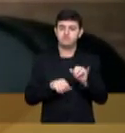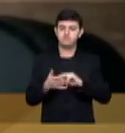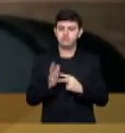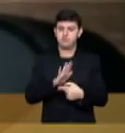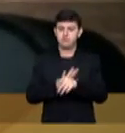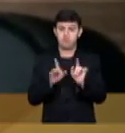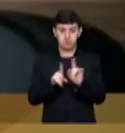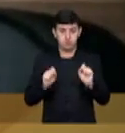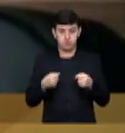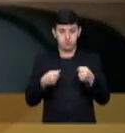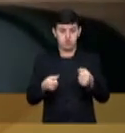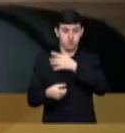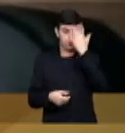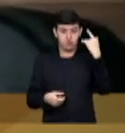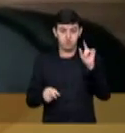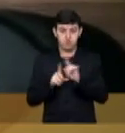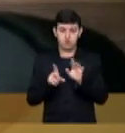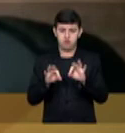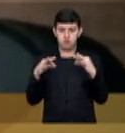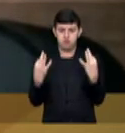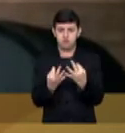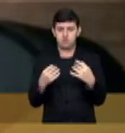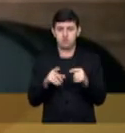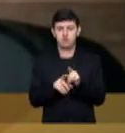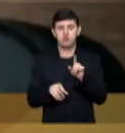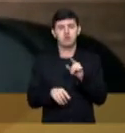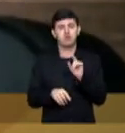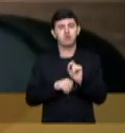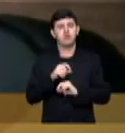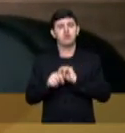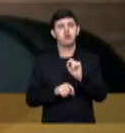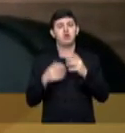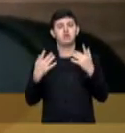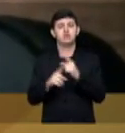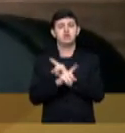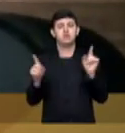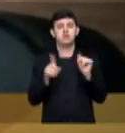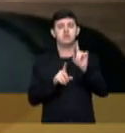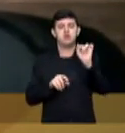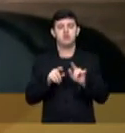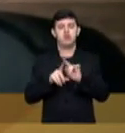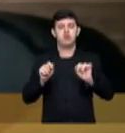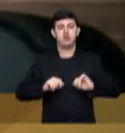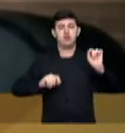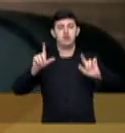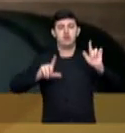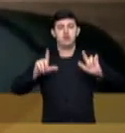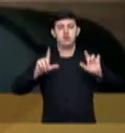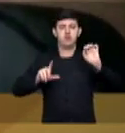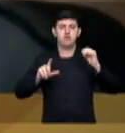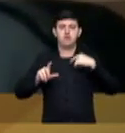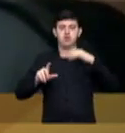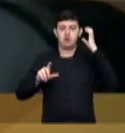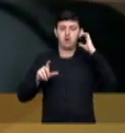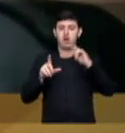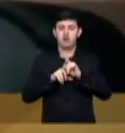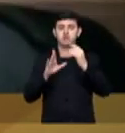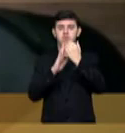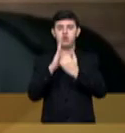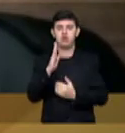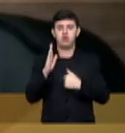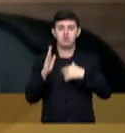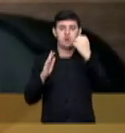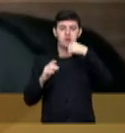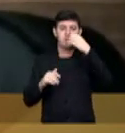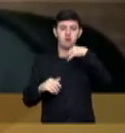defesa das pessoas e das famílias contra programas e programações abusivas, bem como contra a